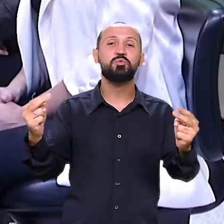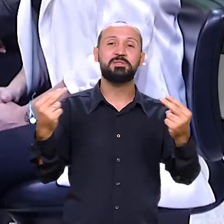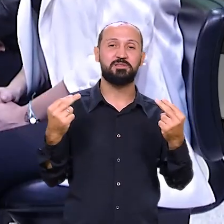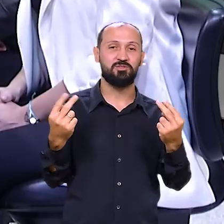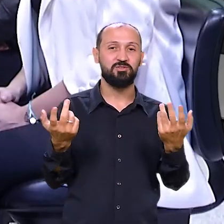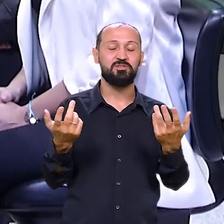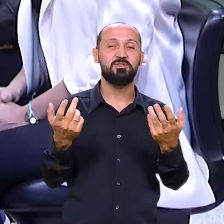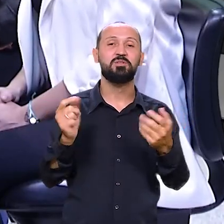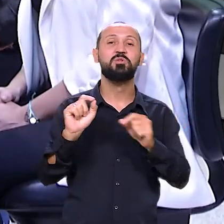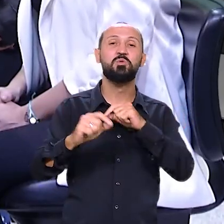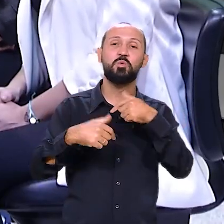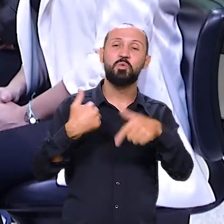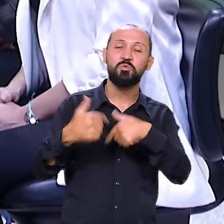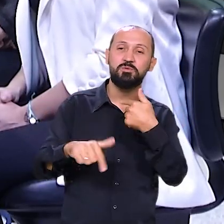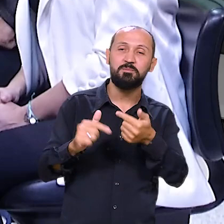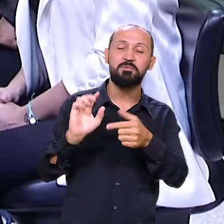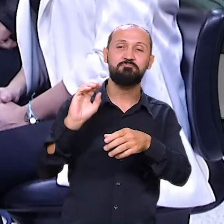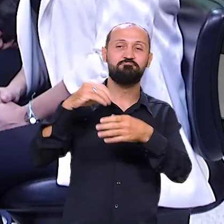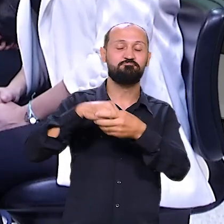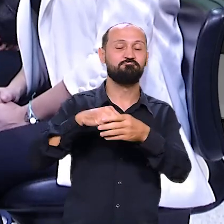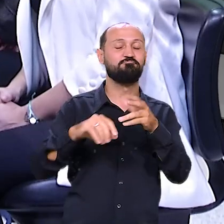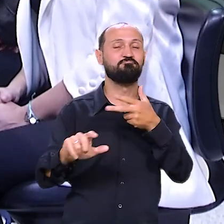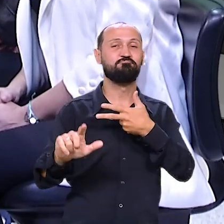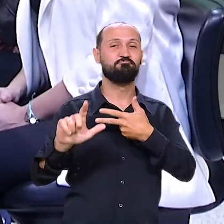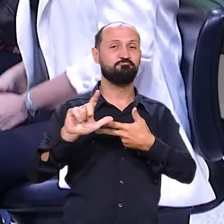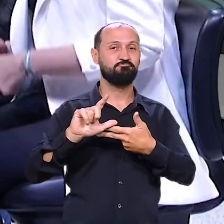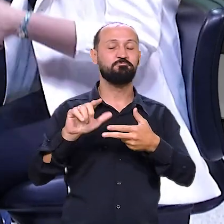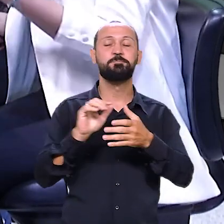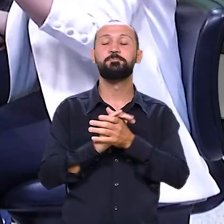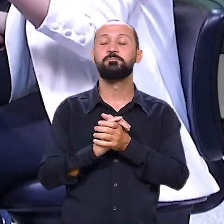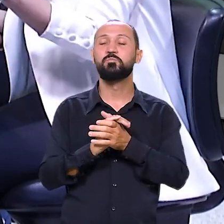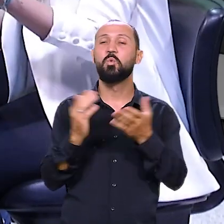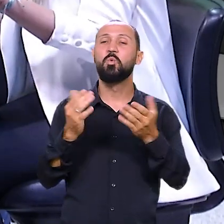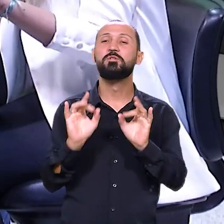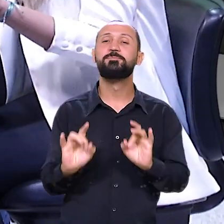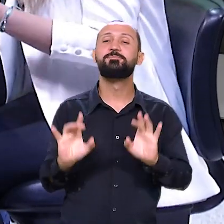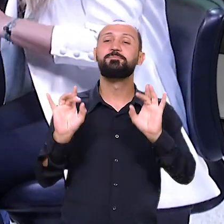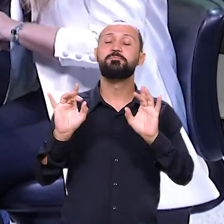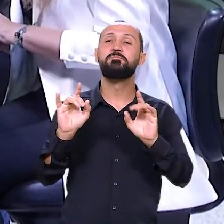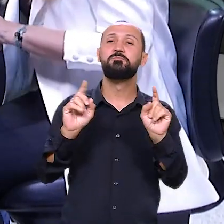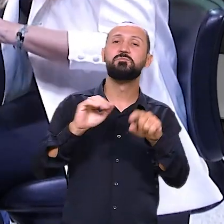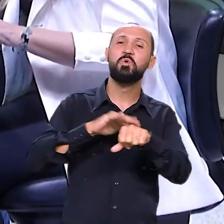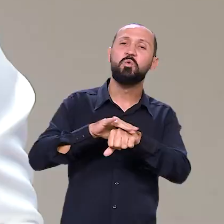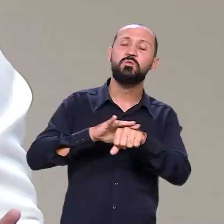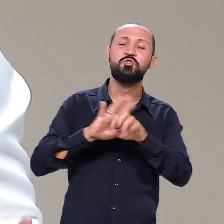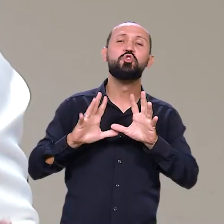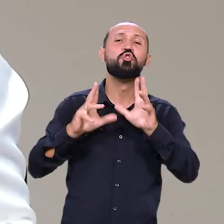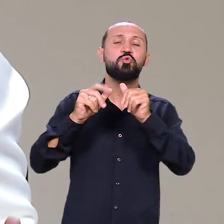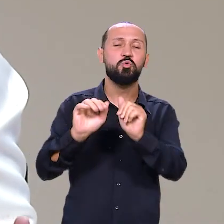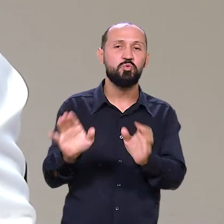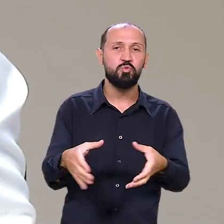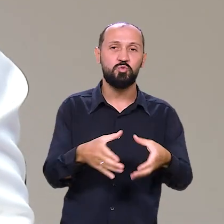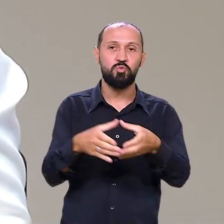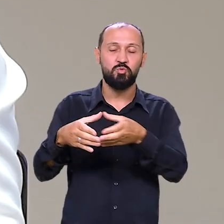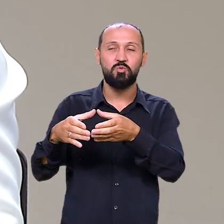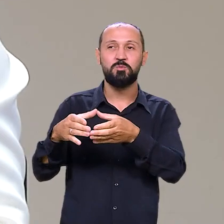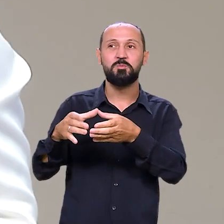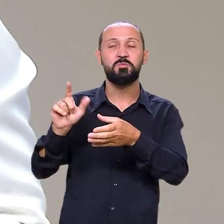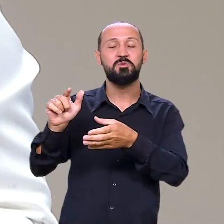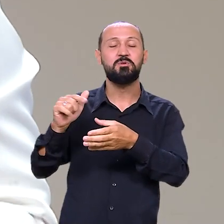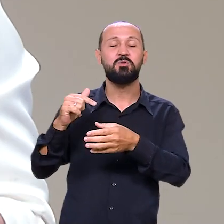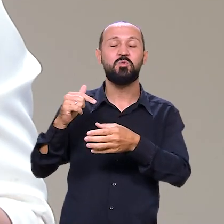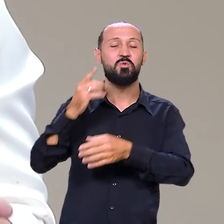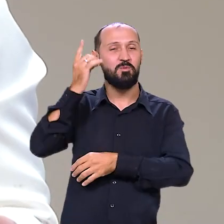nos assistem do nosso trabalho no Legislativo. Hoje, especificamente, a gente não vai falar de todas as frentes que o